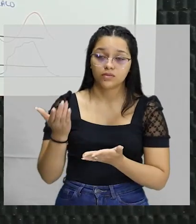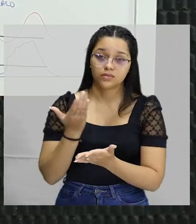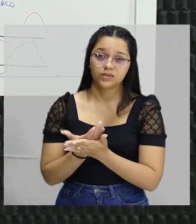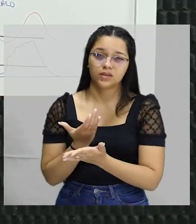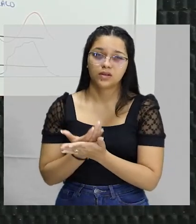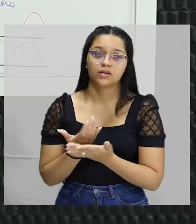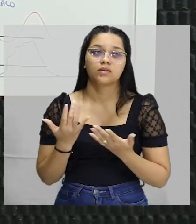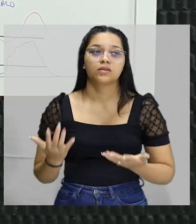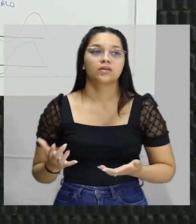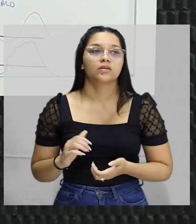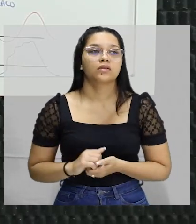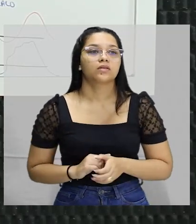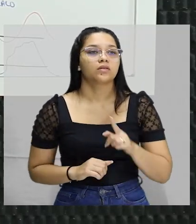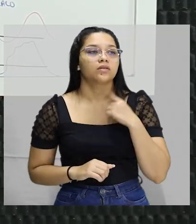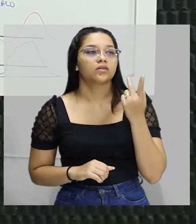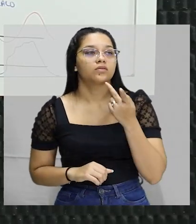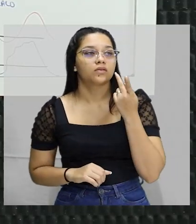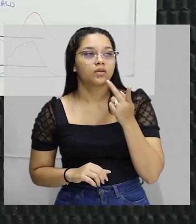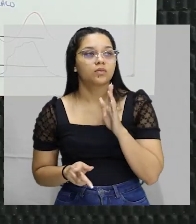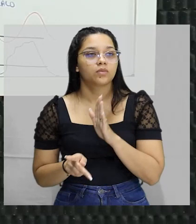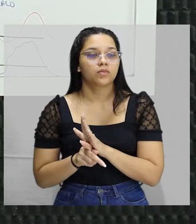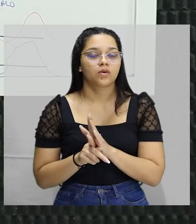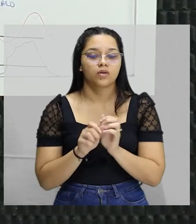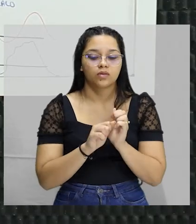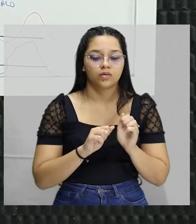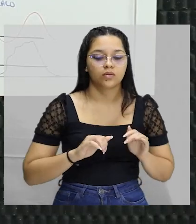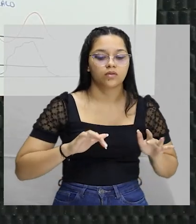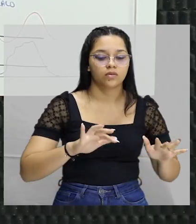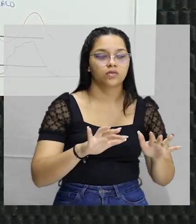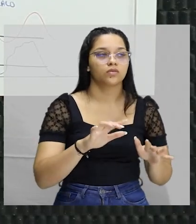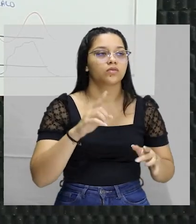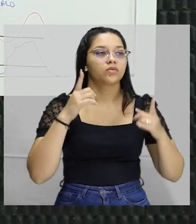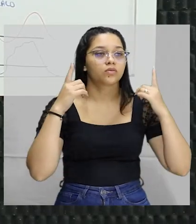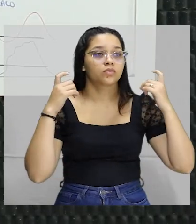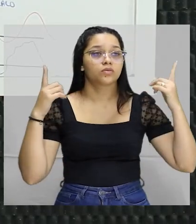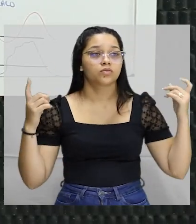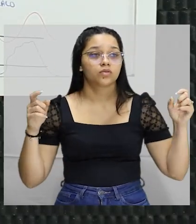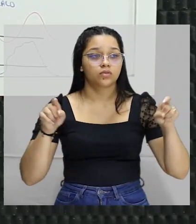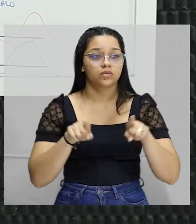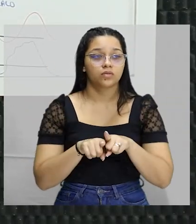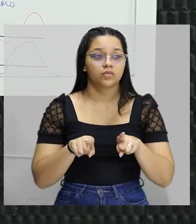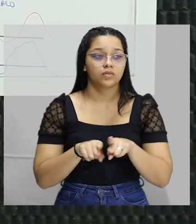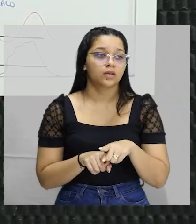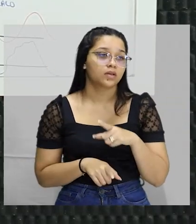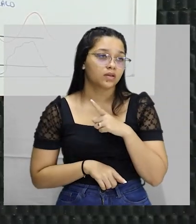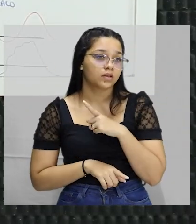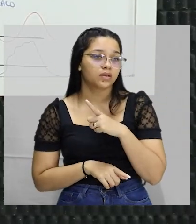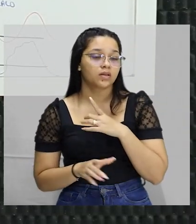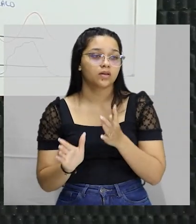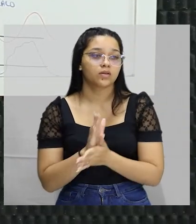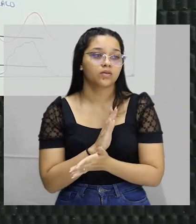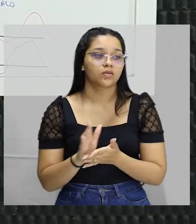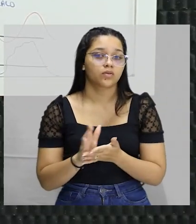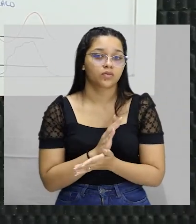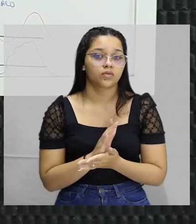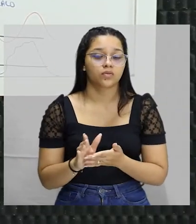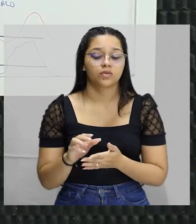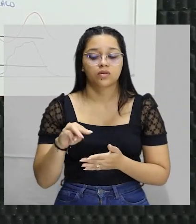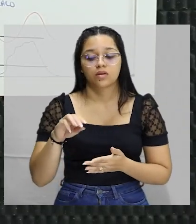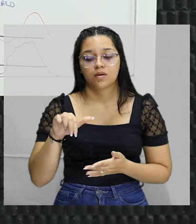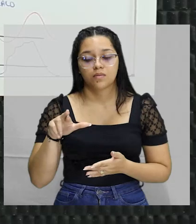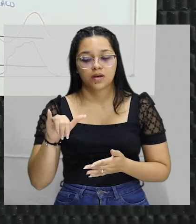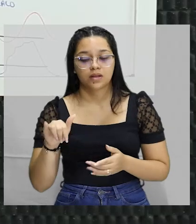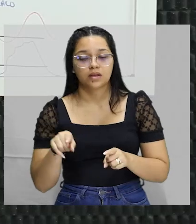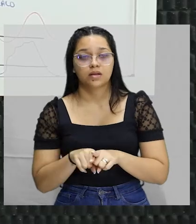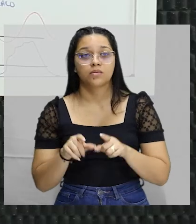isso, tá ok? Então nós falamos da propagação do som, em alguns estados da matéria, tá ok?